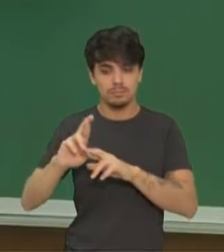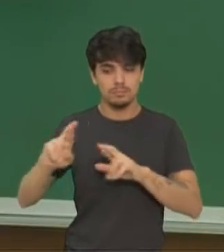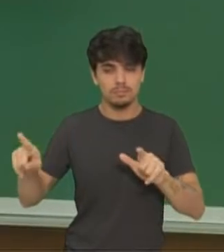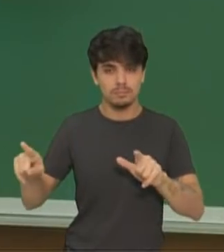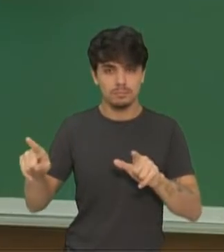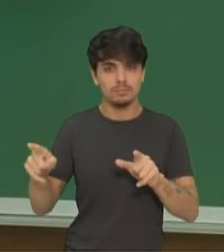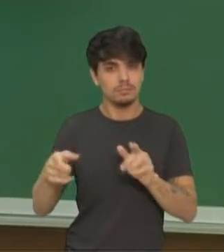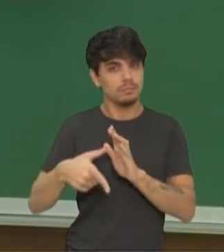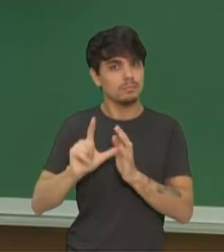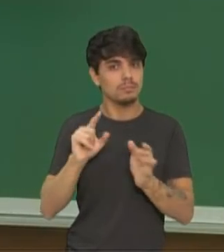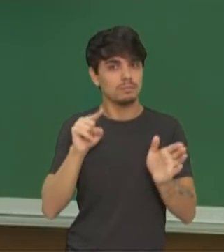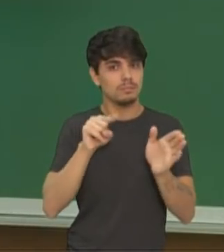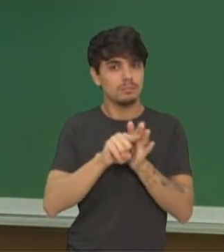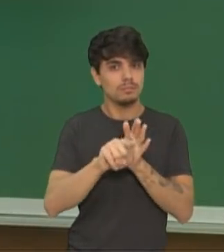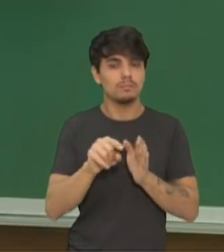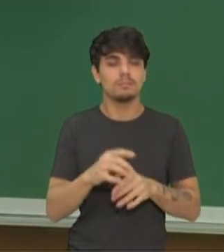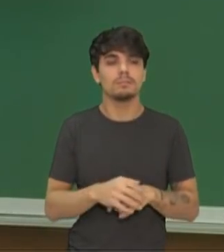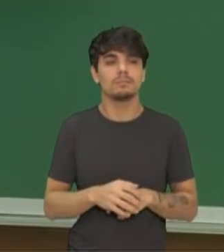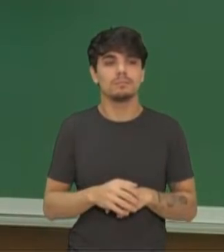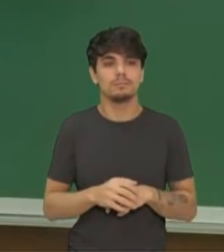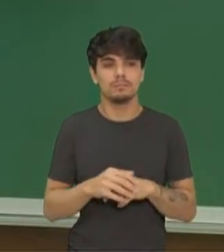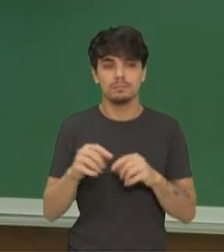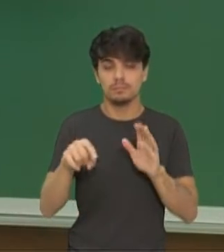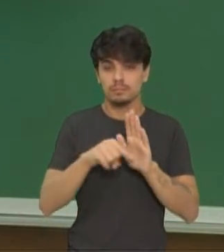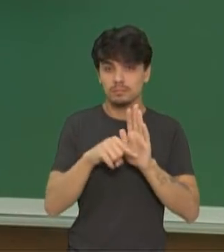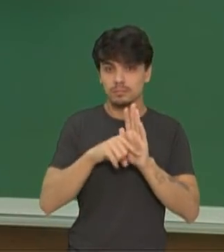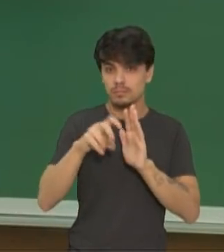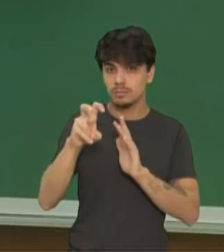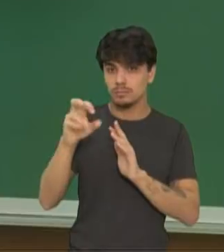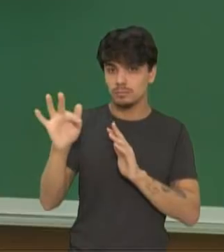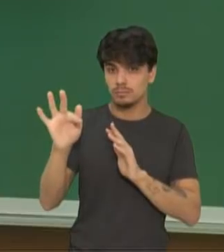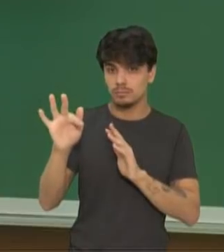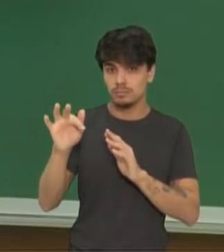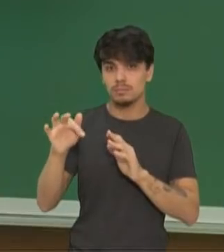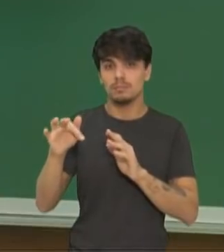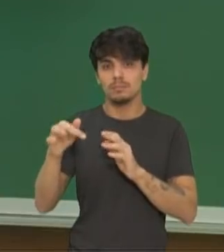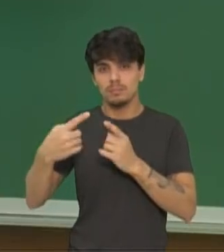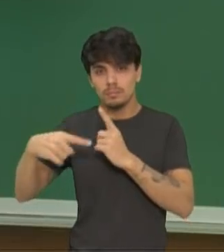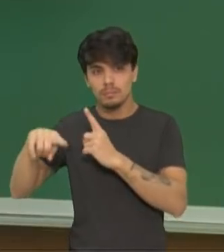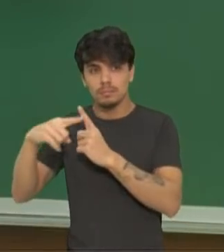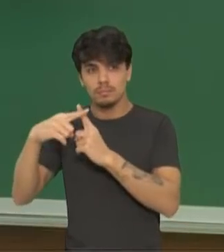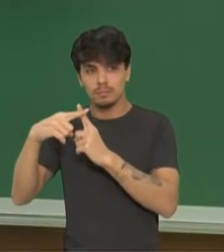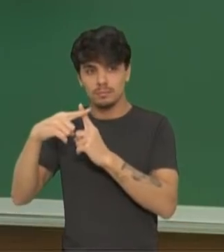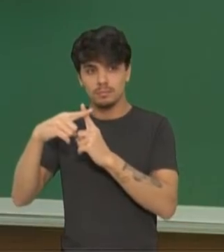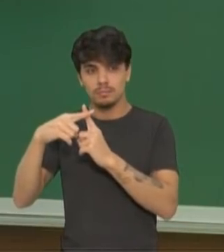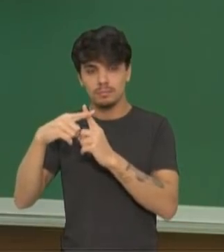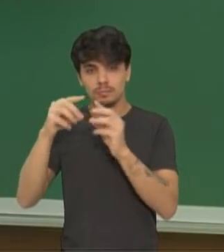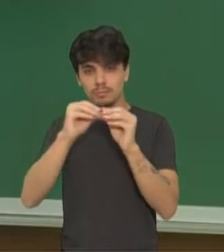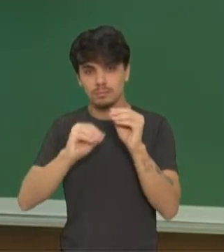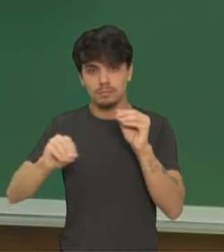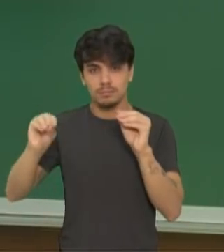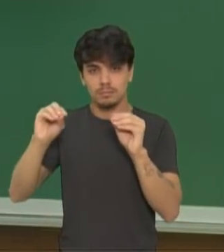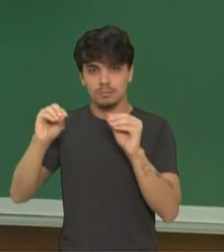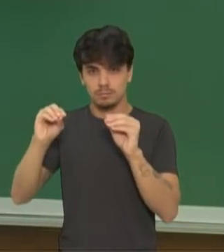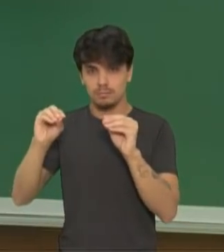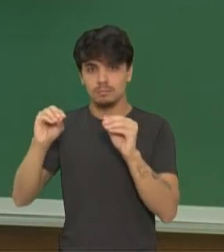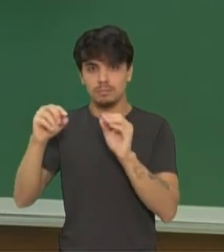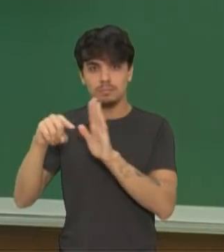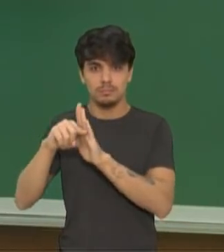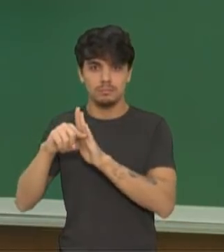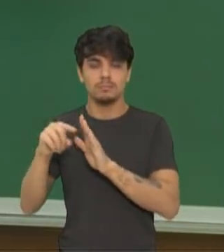da questão anterior. Menos 5F mais, outro lado menos,